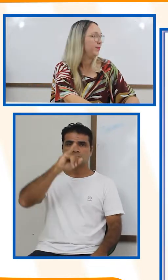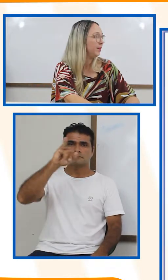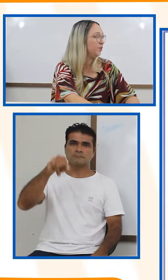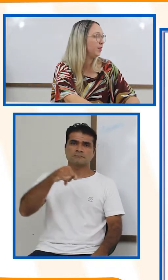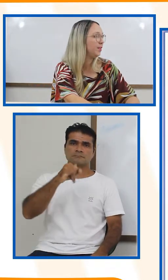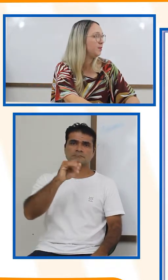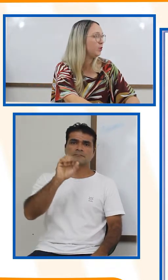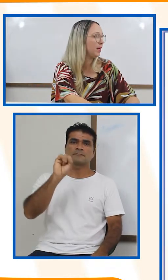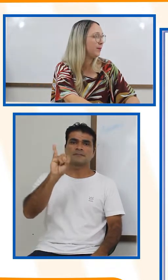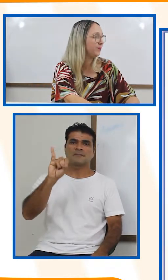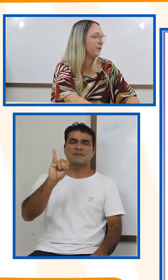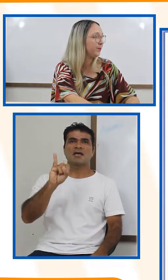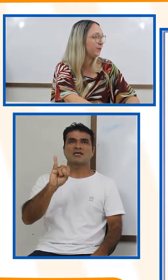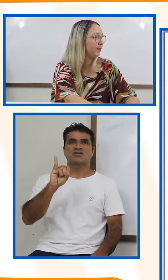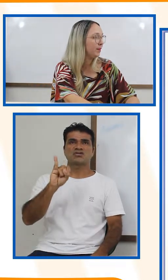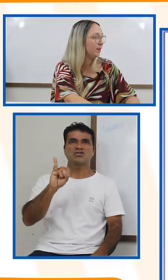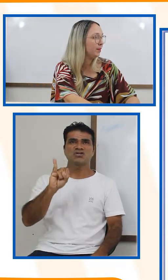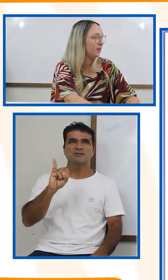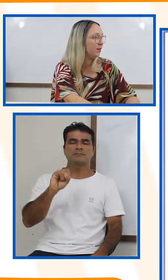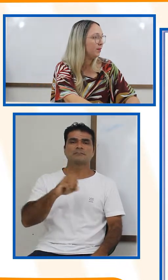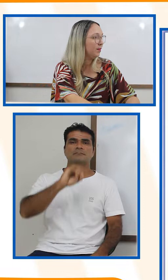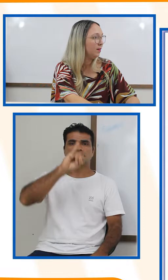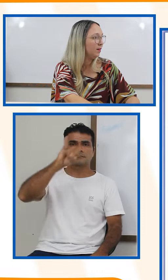ó. Tia Cris mostrar...